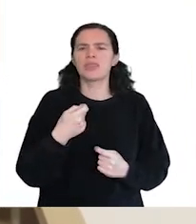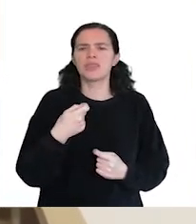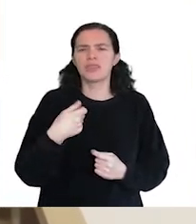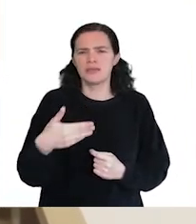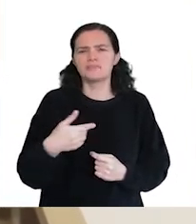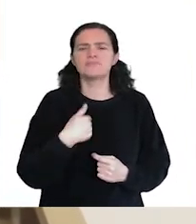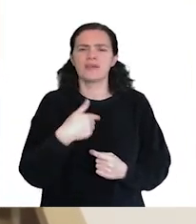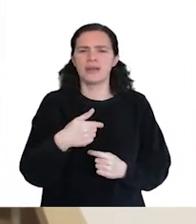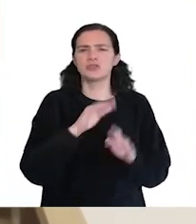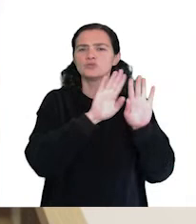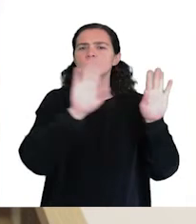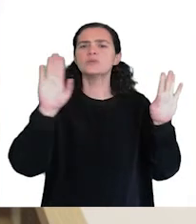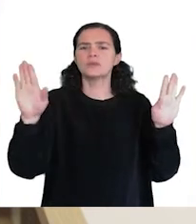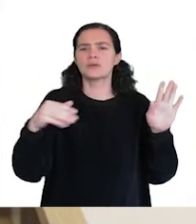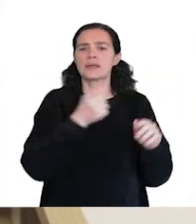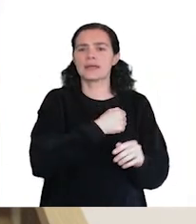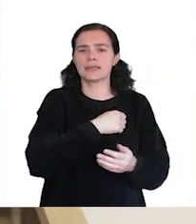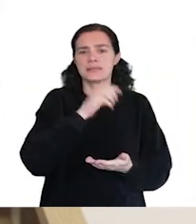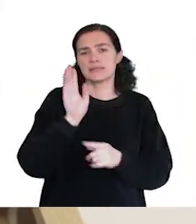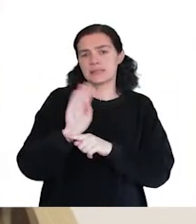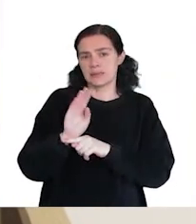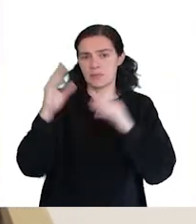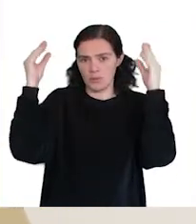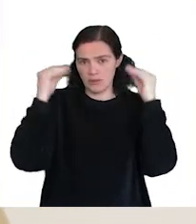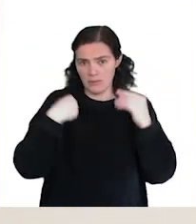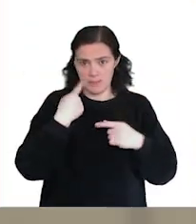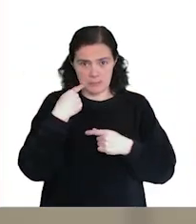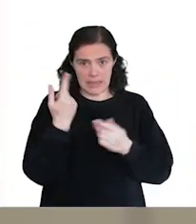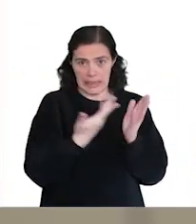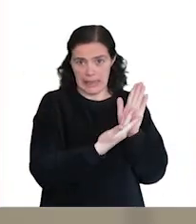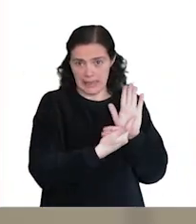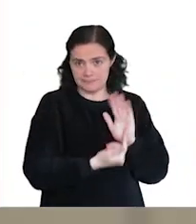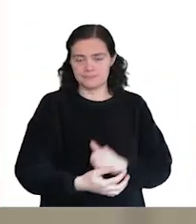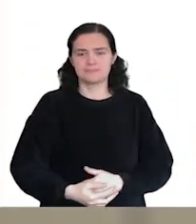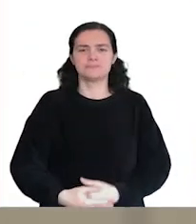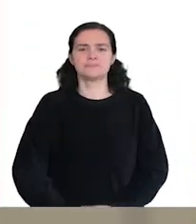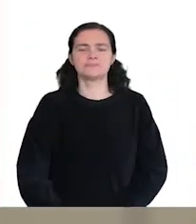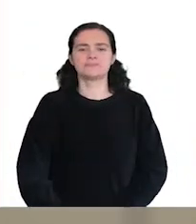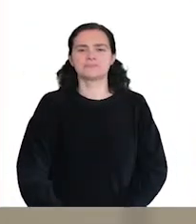em breve, de uma exposição na Casa de Cinema Manuel de Oliveira. Destaco, por exemplo, esta.